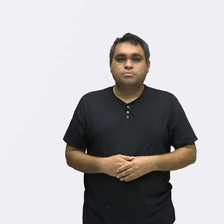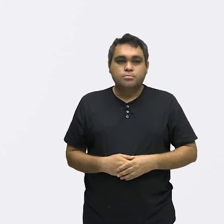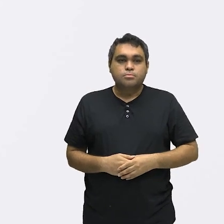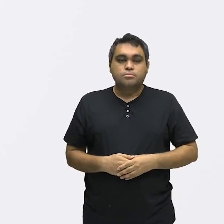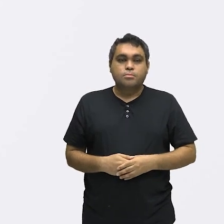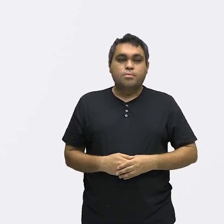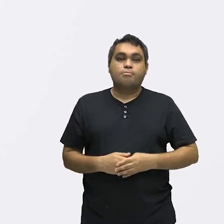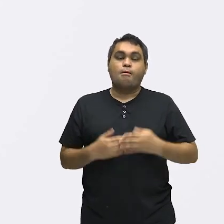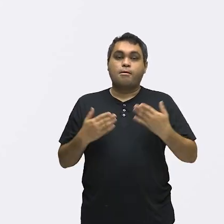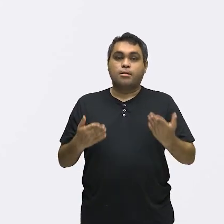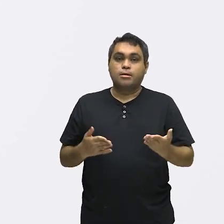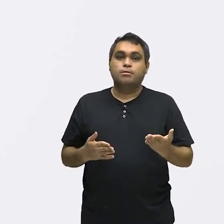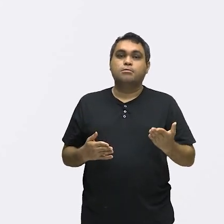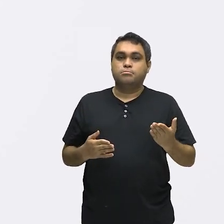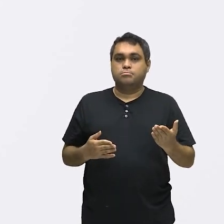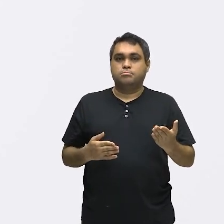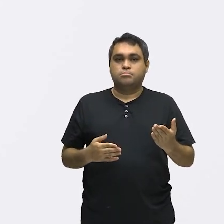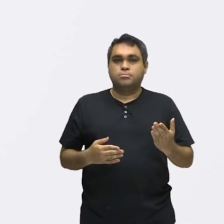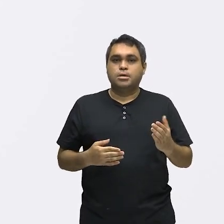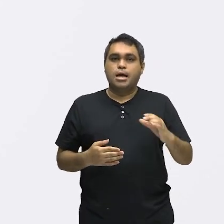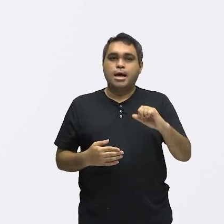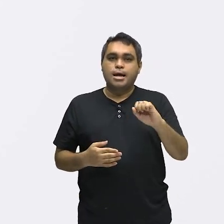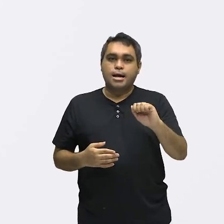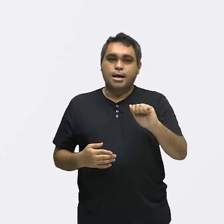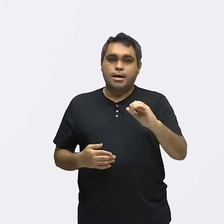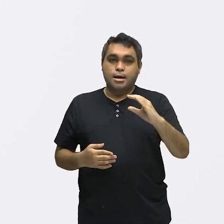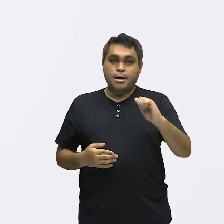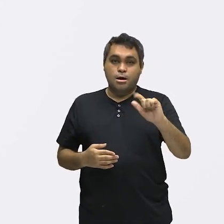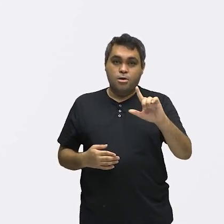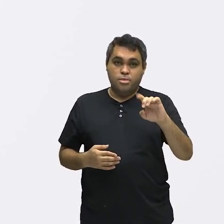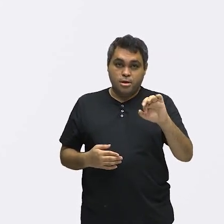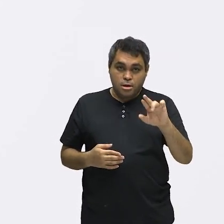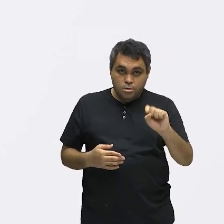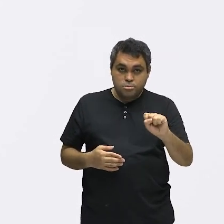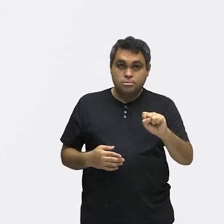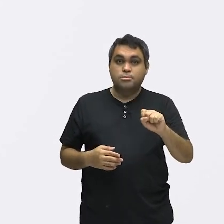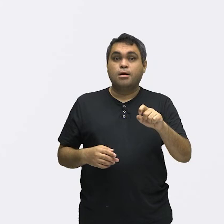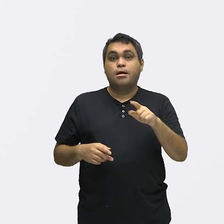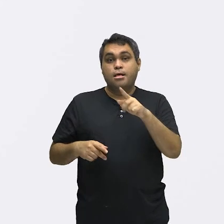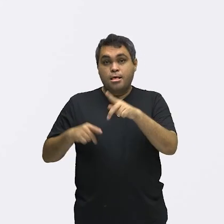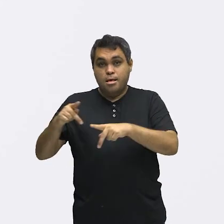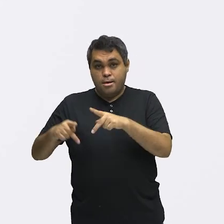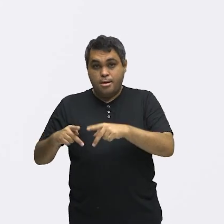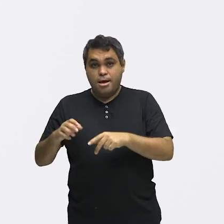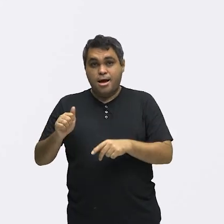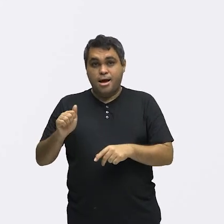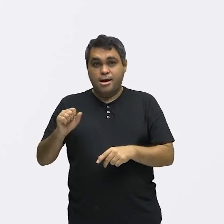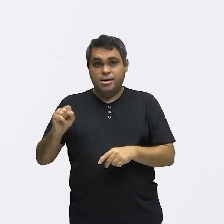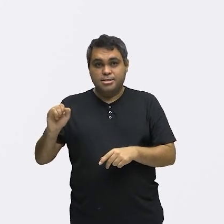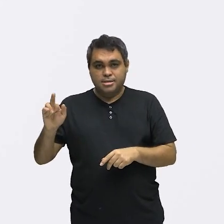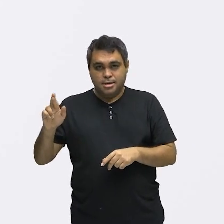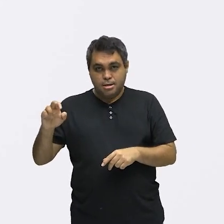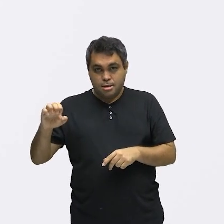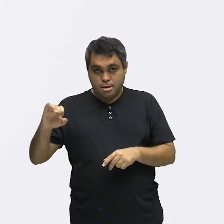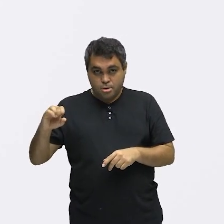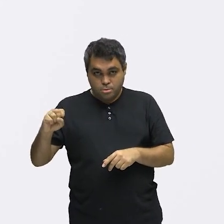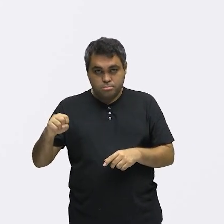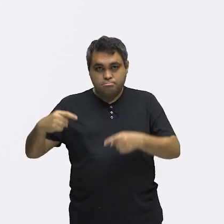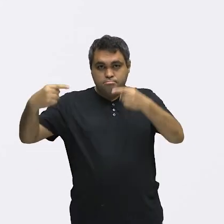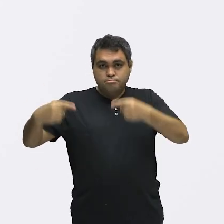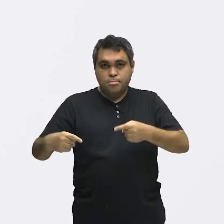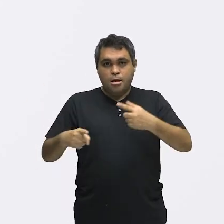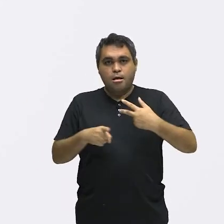Erguido pelos caldeus, surge a partir da decadência do Império Assírio ou da sua conquista militar por parte dos